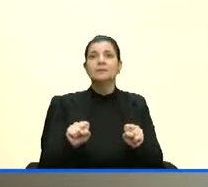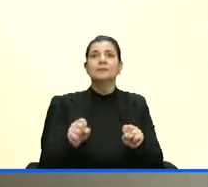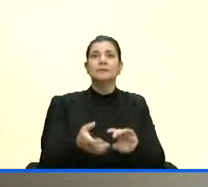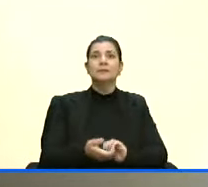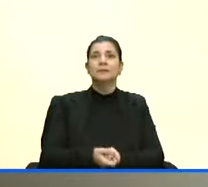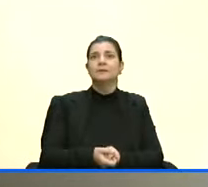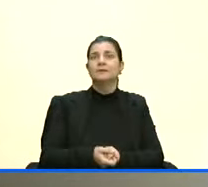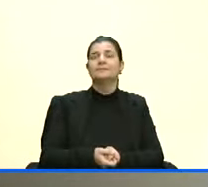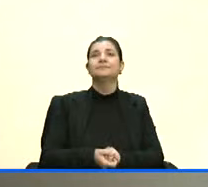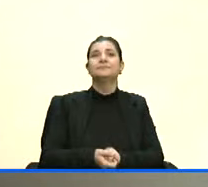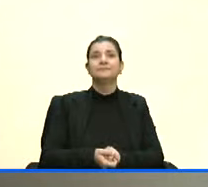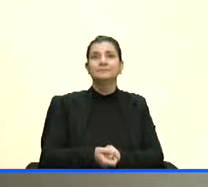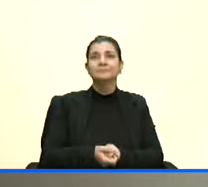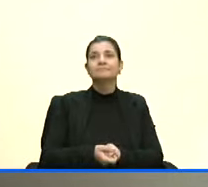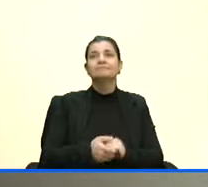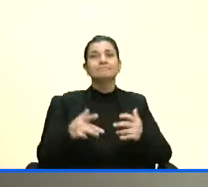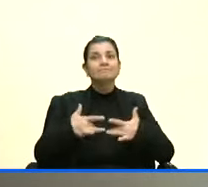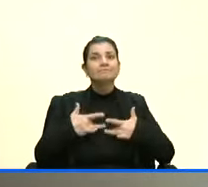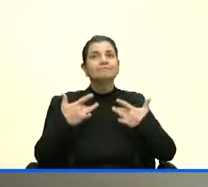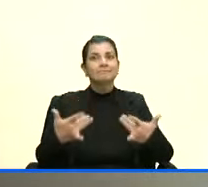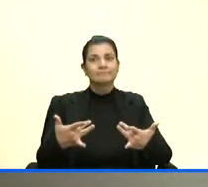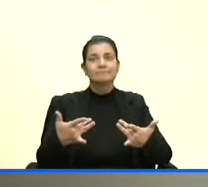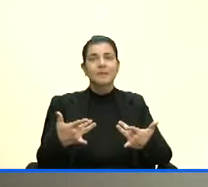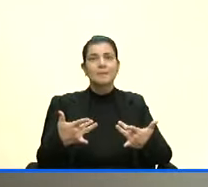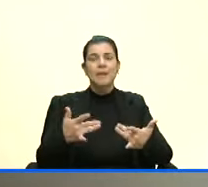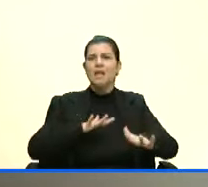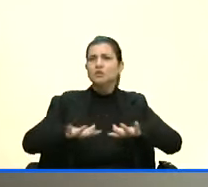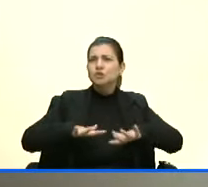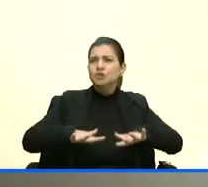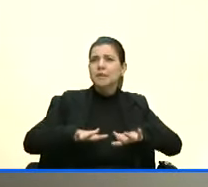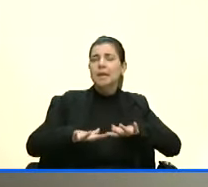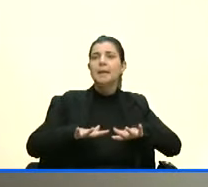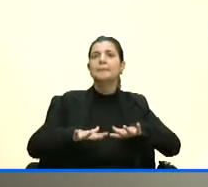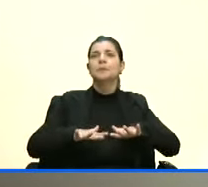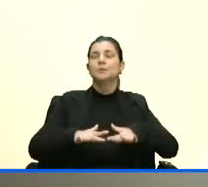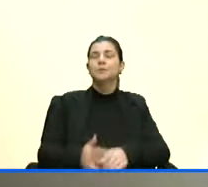Excelente, muito empenhado, muito dinâmico, né? Então,